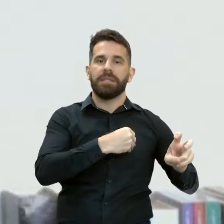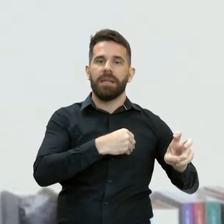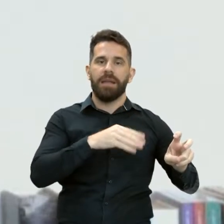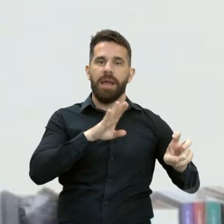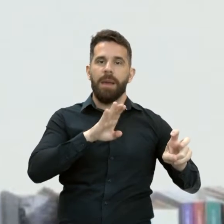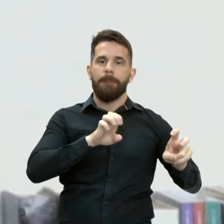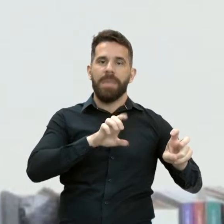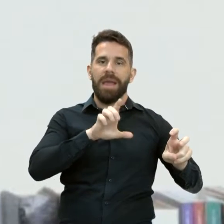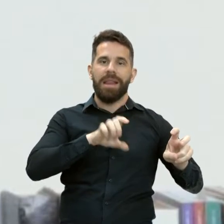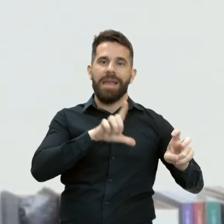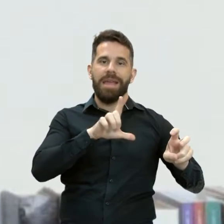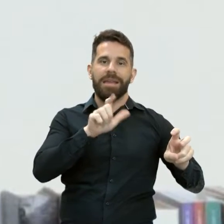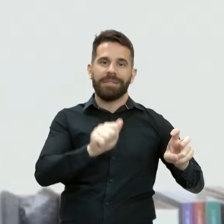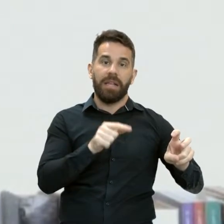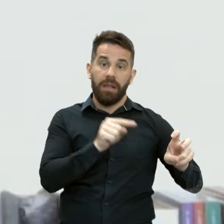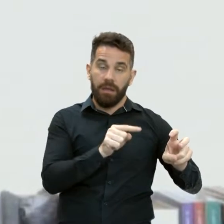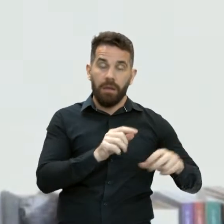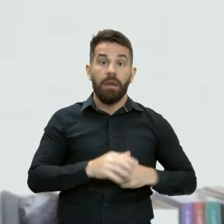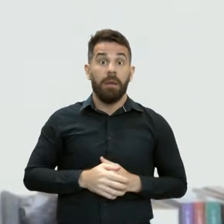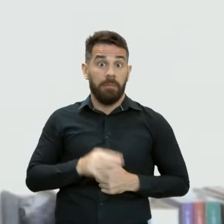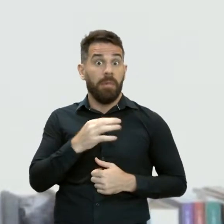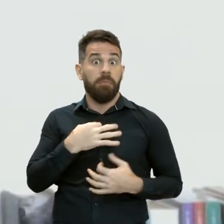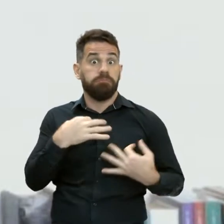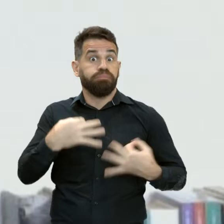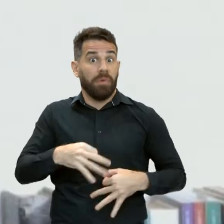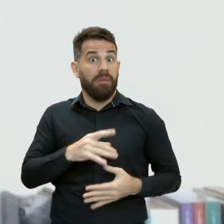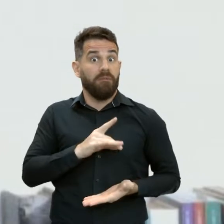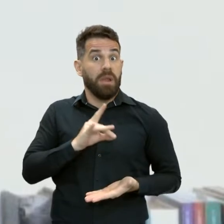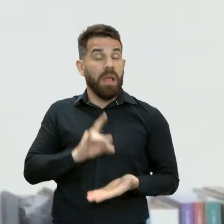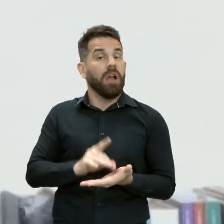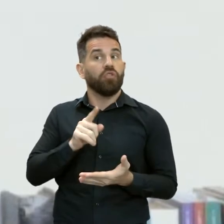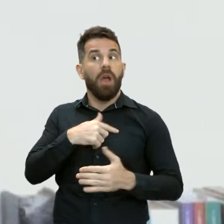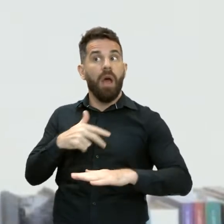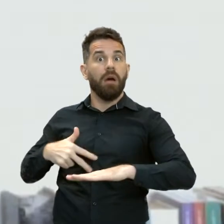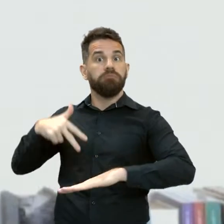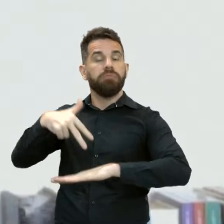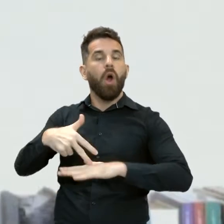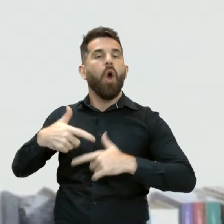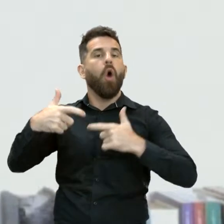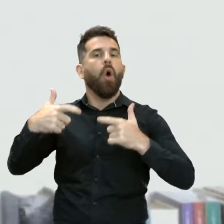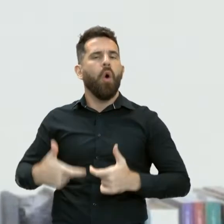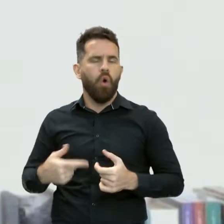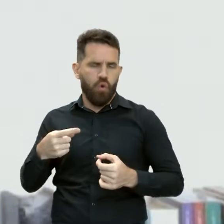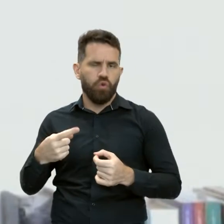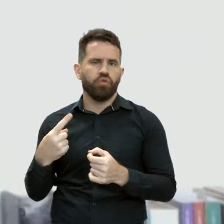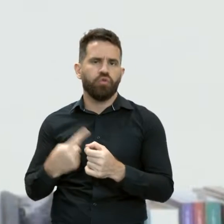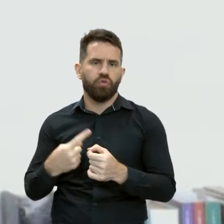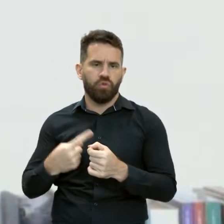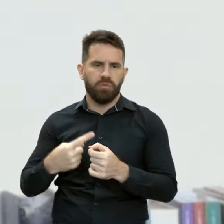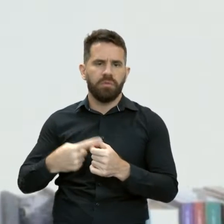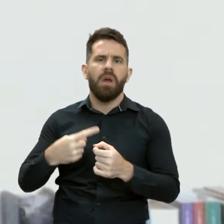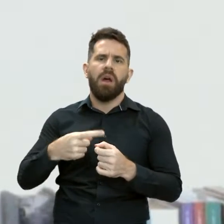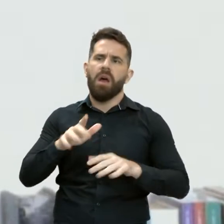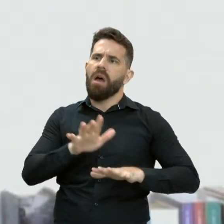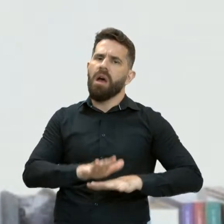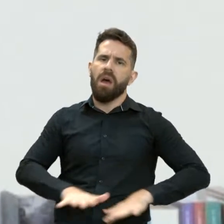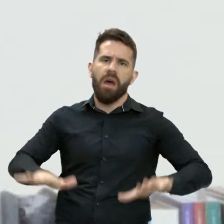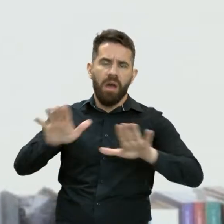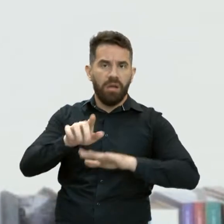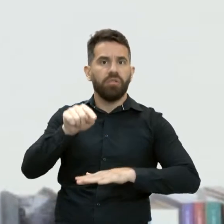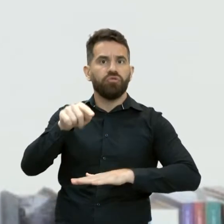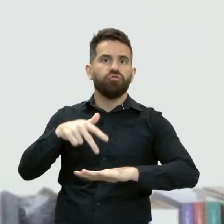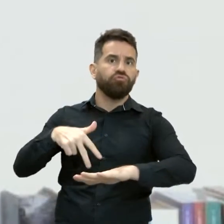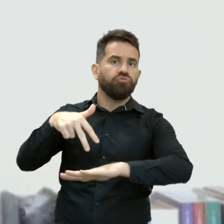em um sarau. Em Goiás havia uma efervescência cultural e elas